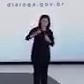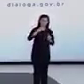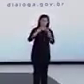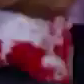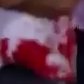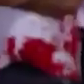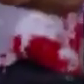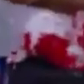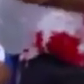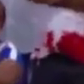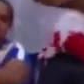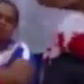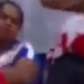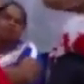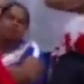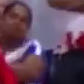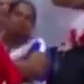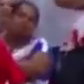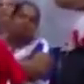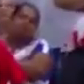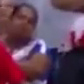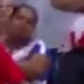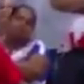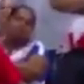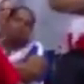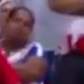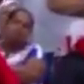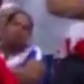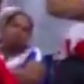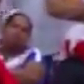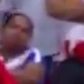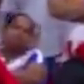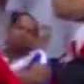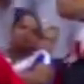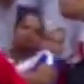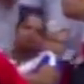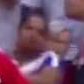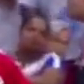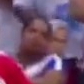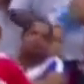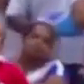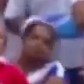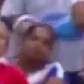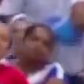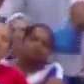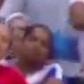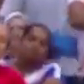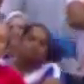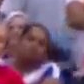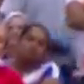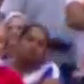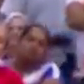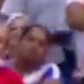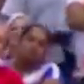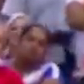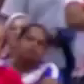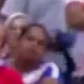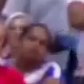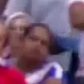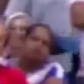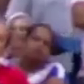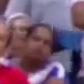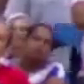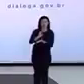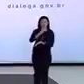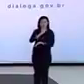no evento. Vamos lá. Boa tarde, meu Deus, né? Boa tarde. Você é daqui? Sou daqui de